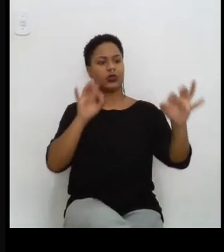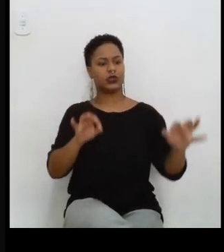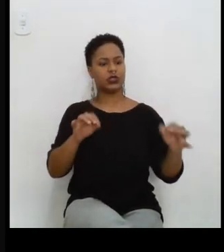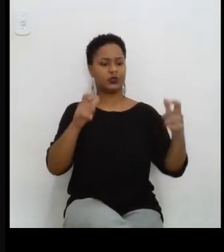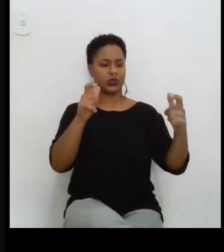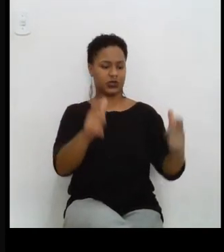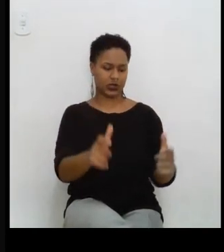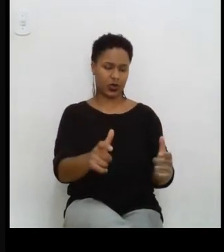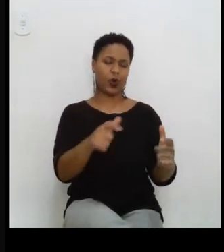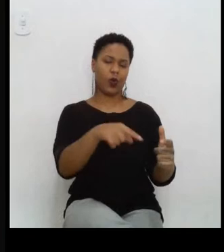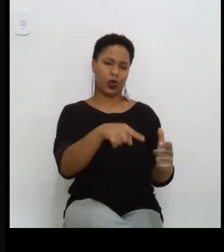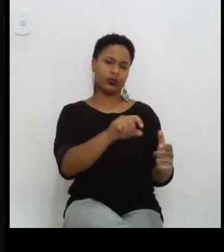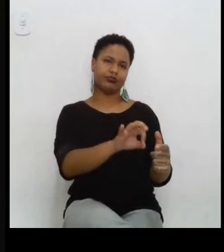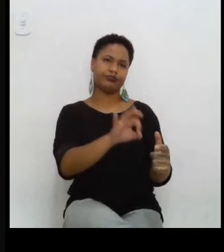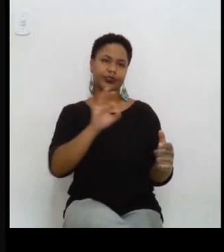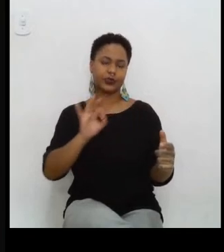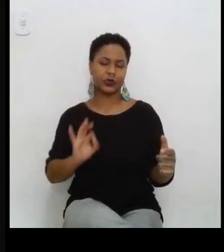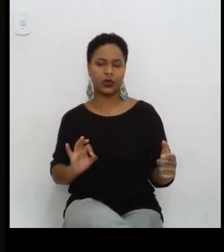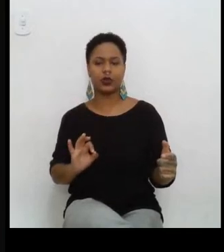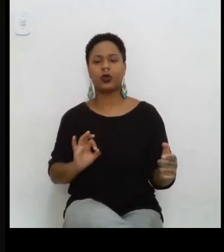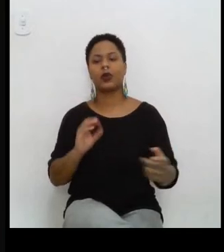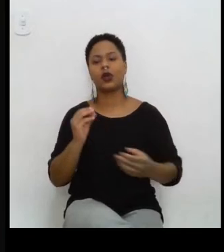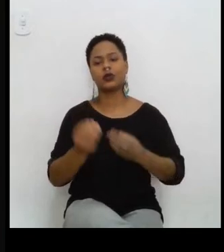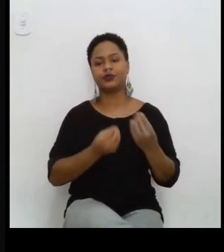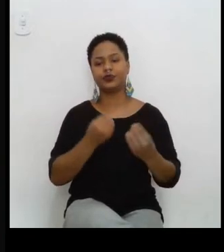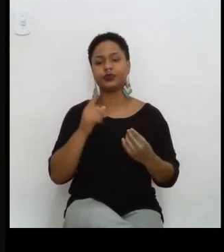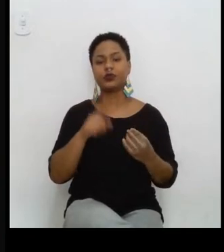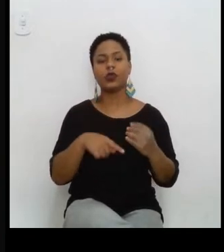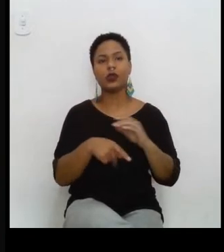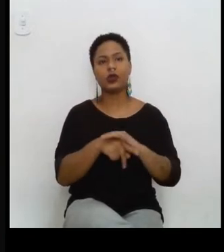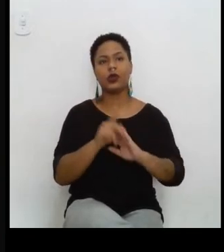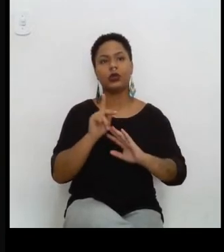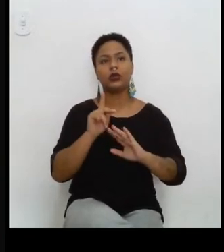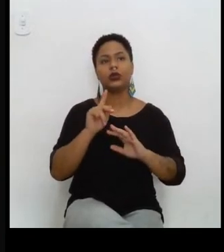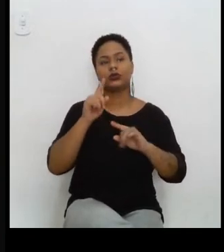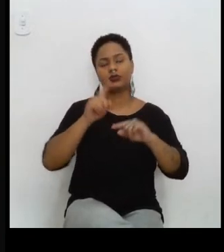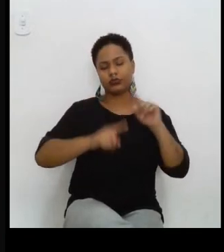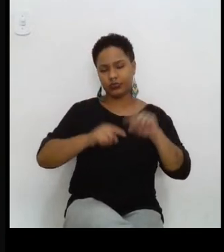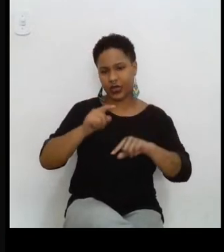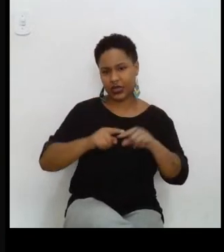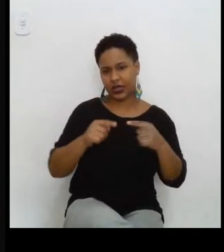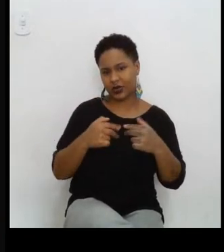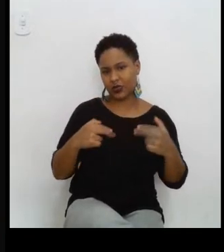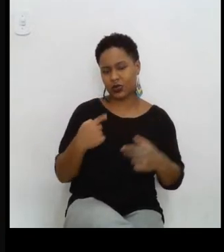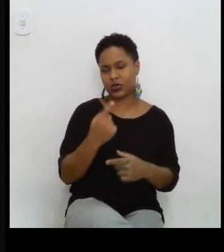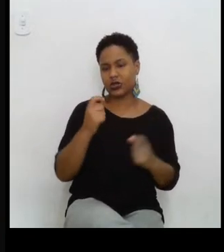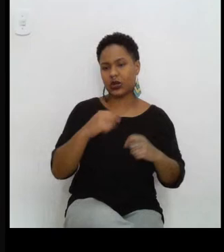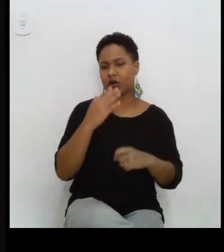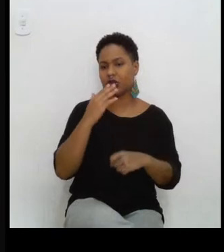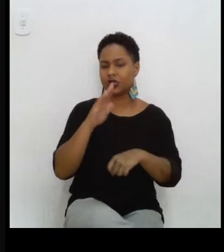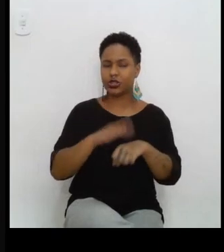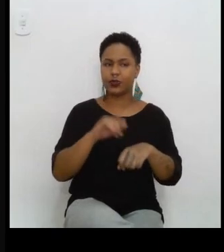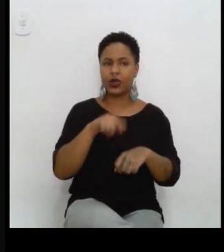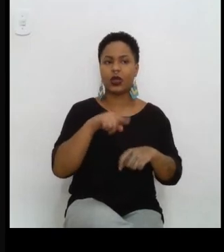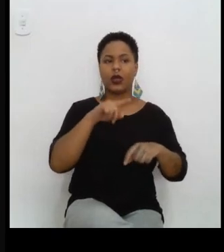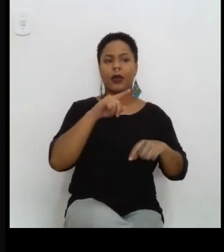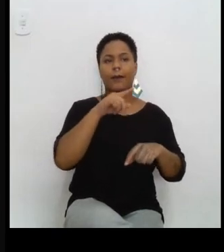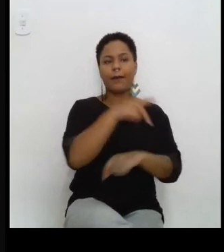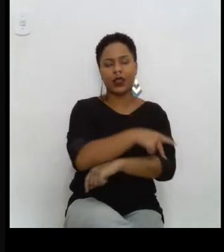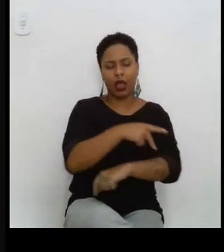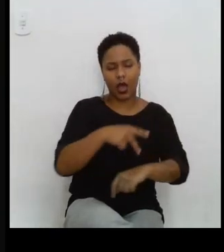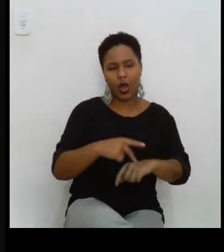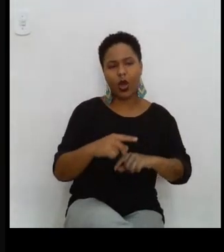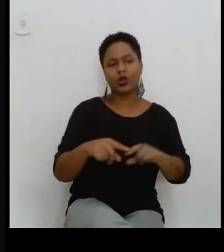é em que com esses dispositivos como a gente pode chamar pedagógicos e artísticos foram instaurados